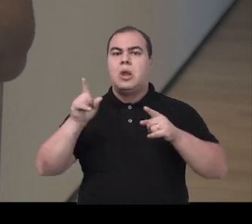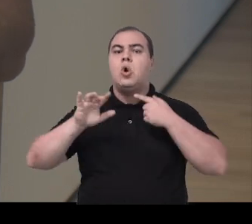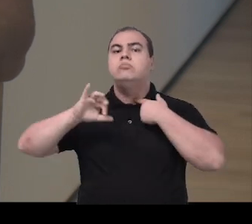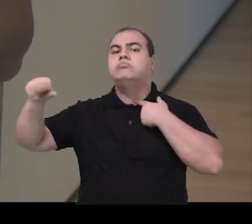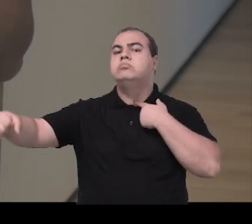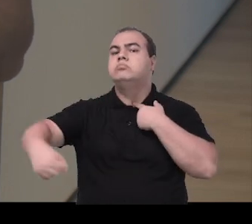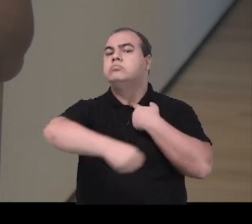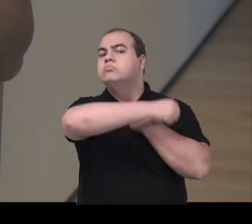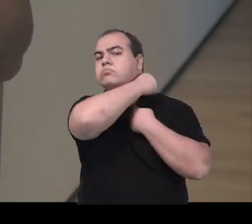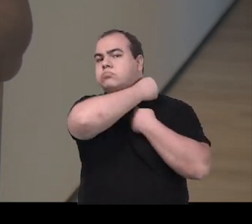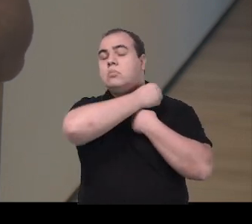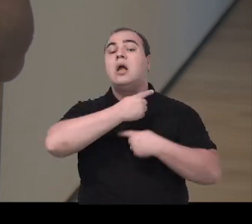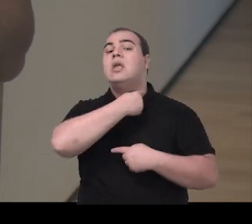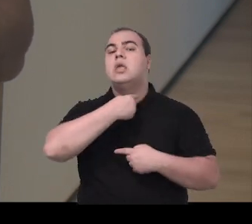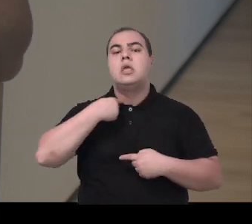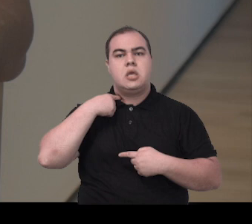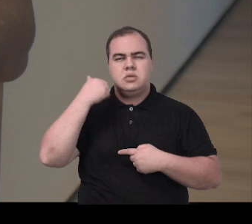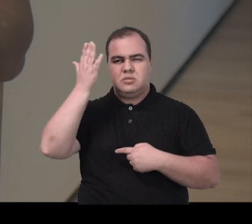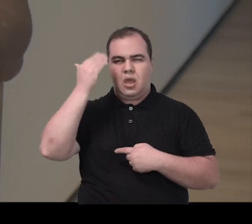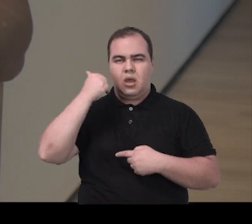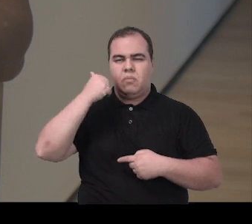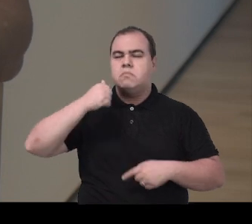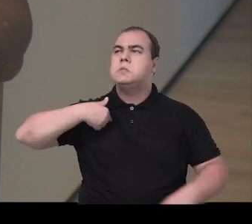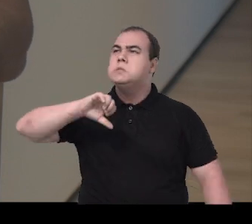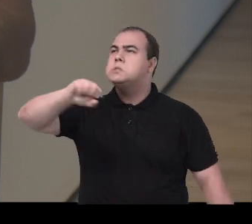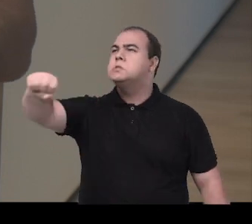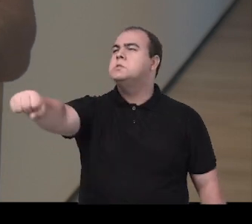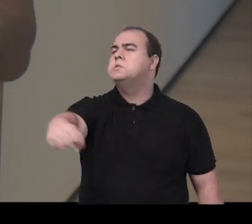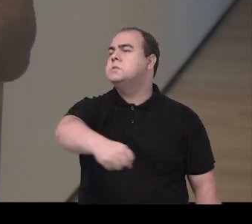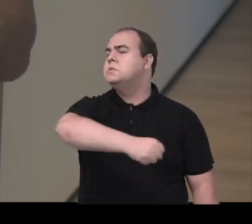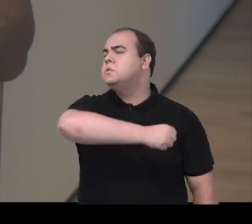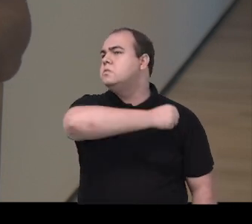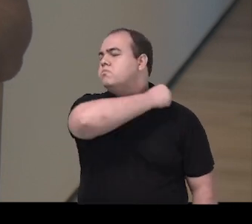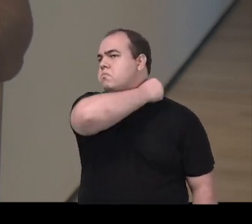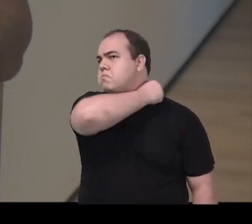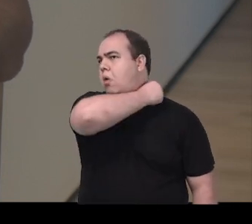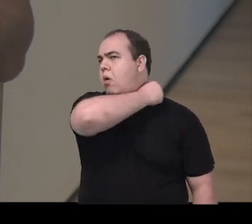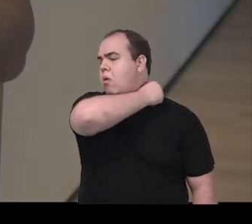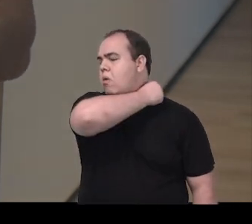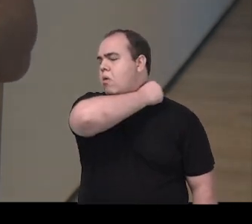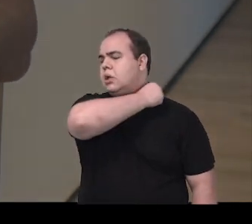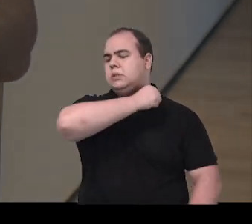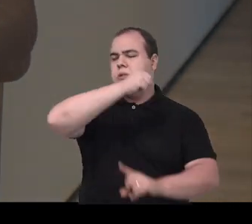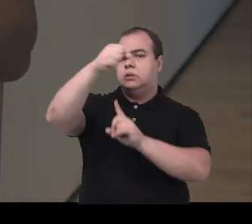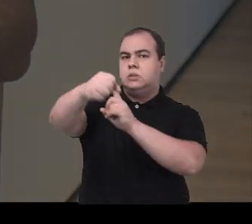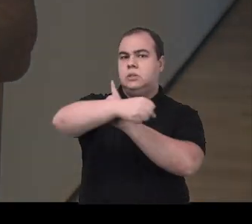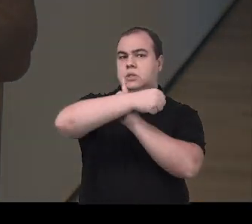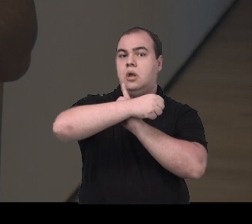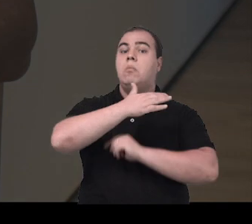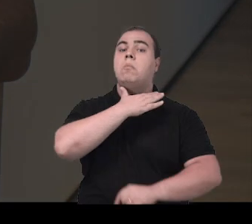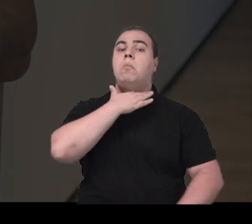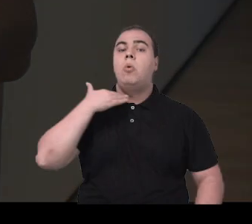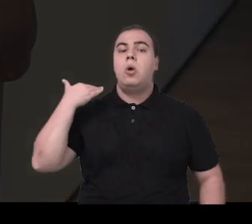moço pelo pescoço com uma gravata que era um método de contenção que eles usavam